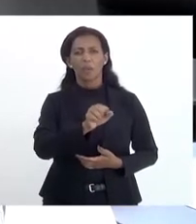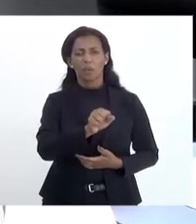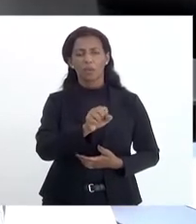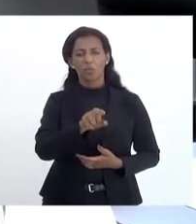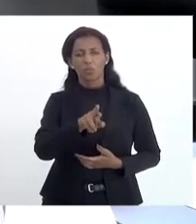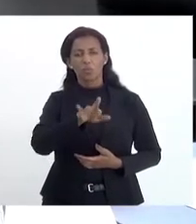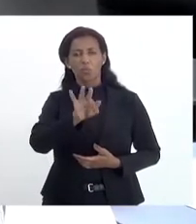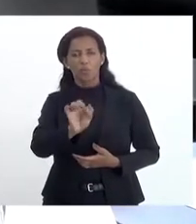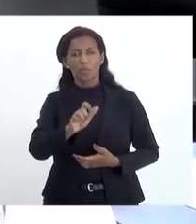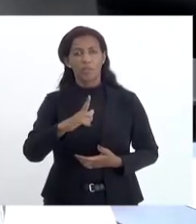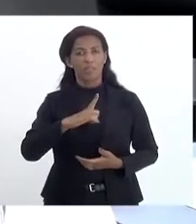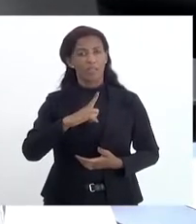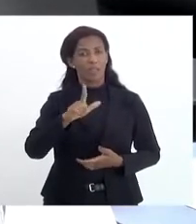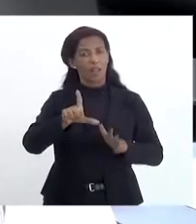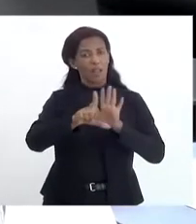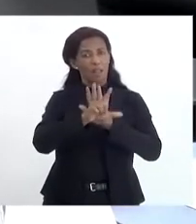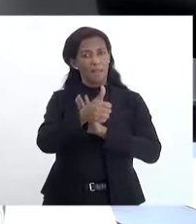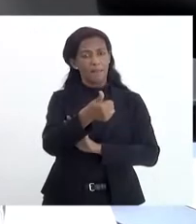7669-17.